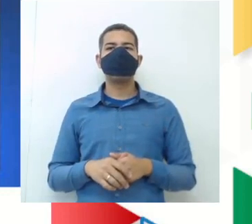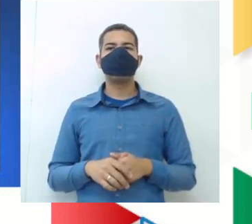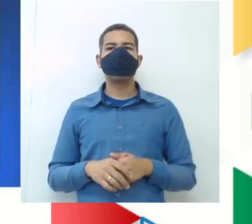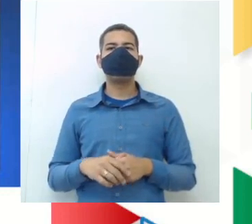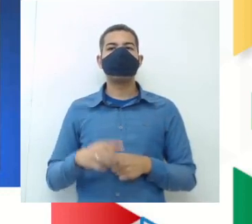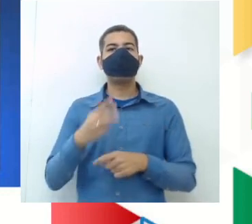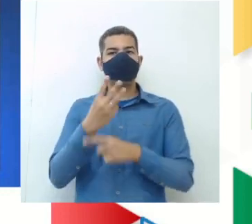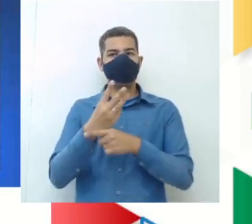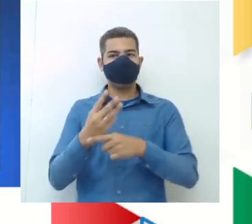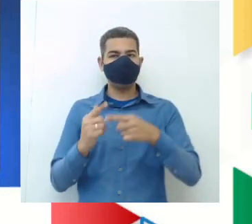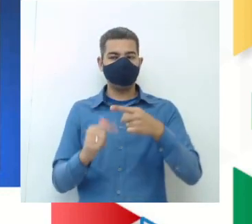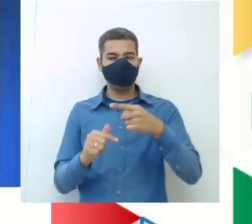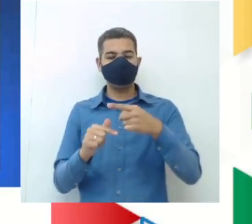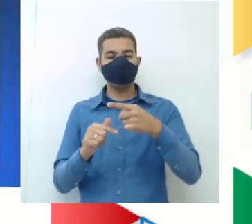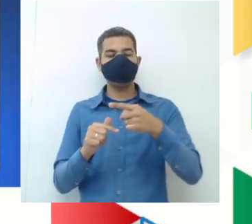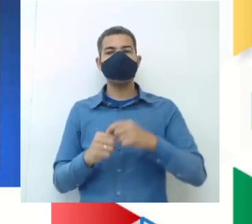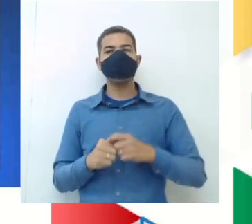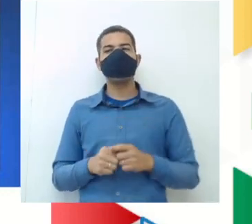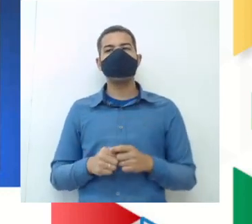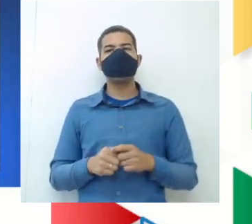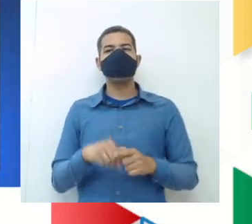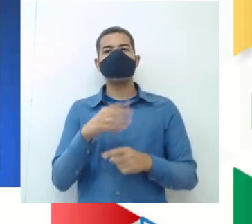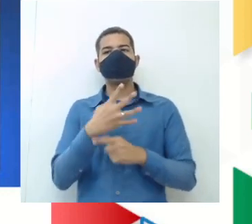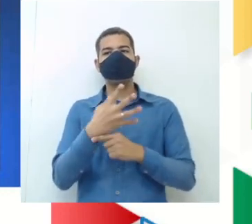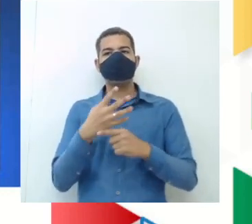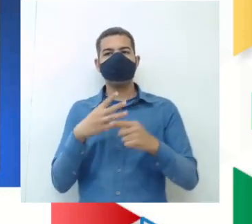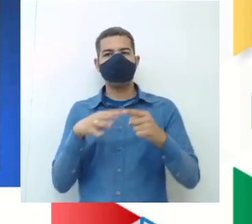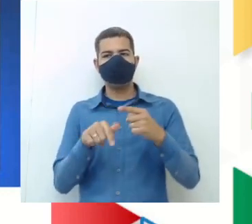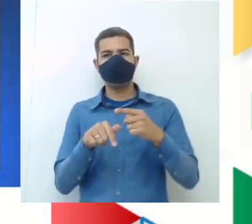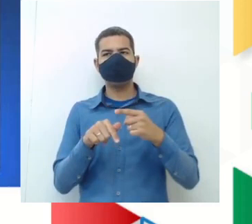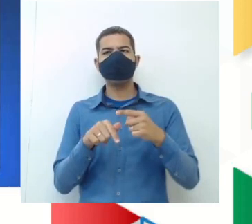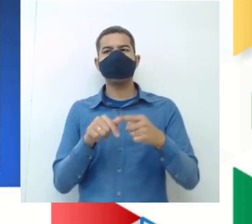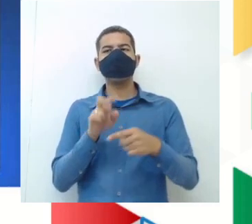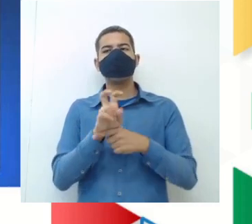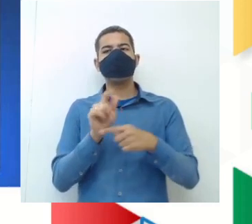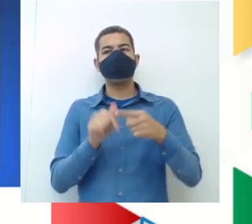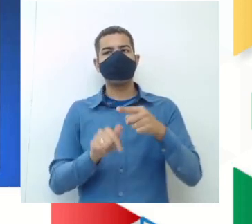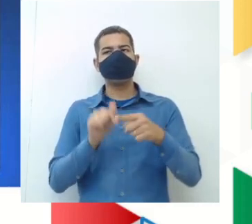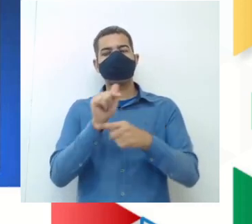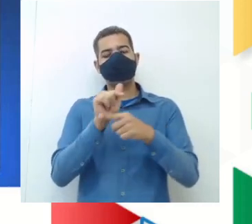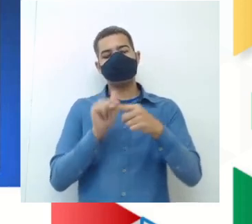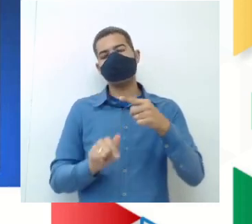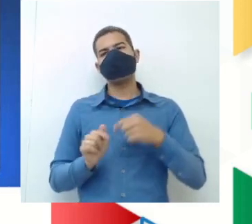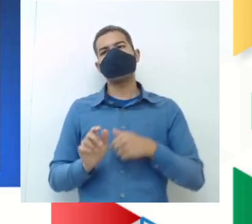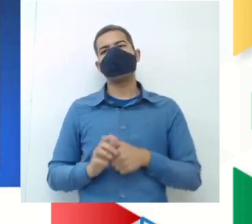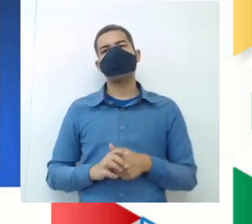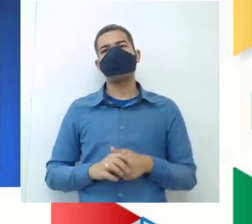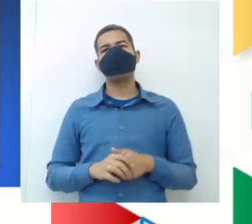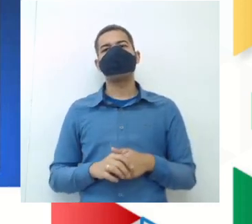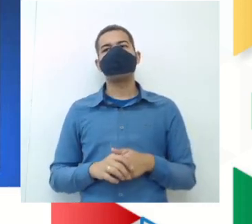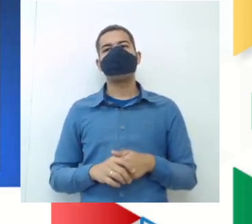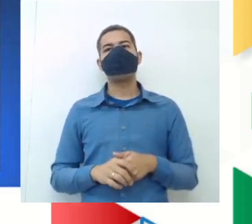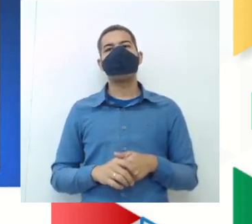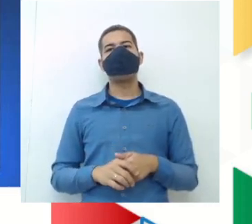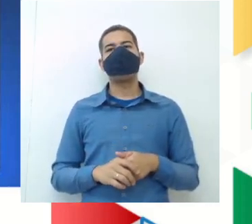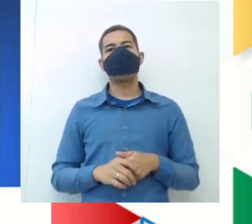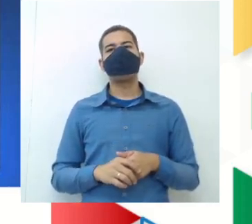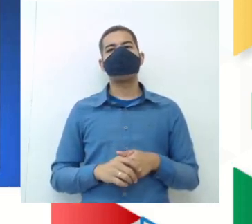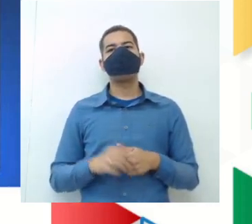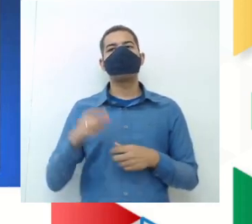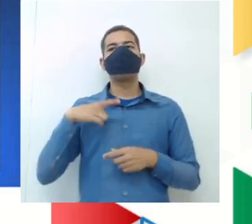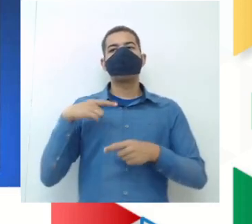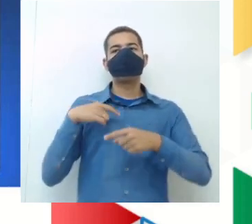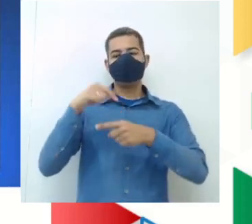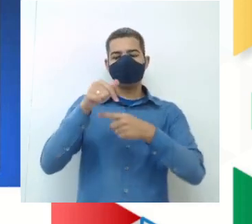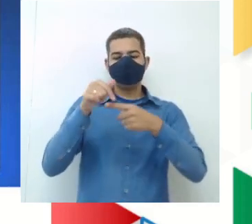3 estágios completados dos 7, eu tenho 4, 5 e 7 dos 7. Quando você tem 7 dividido por